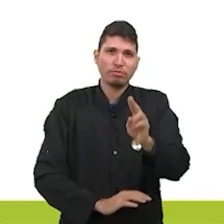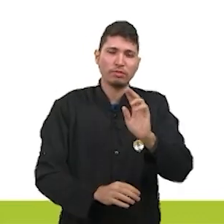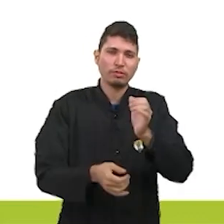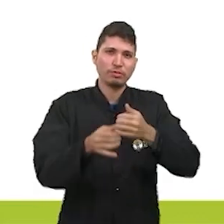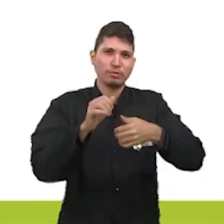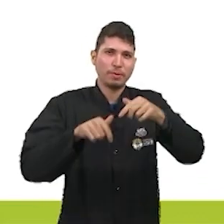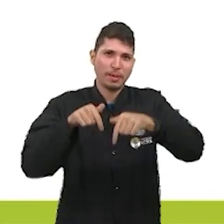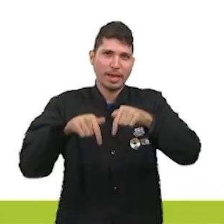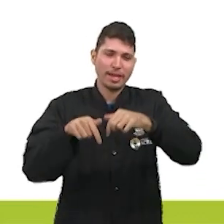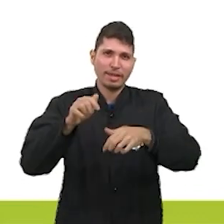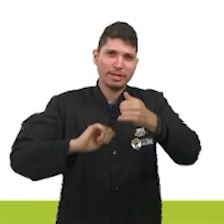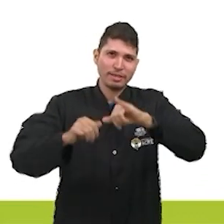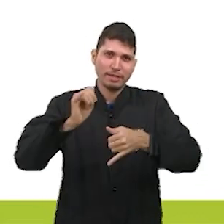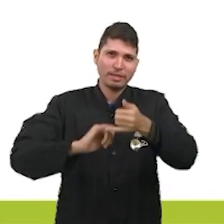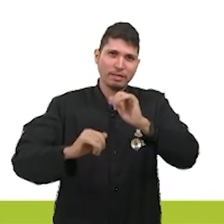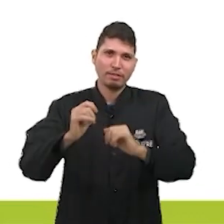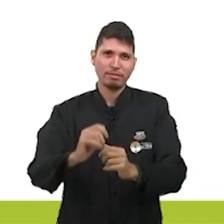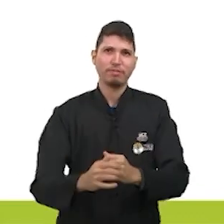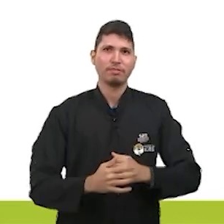e